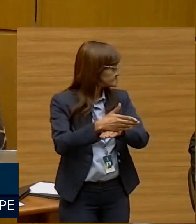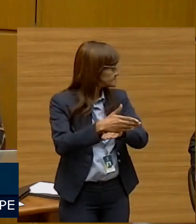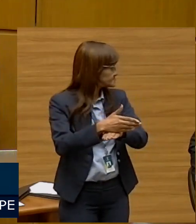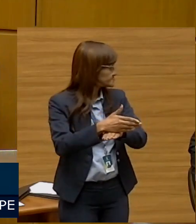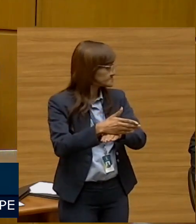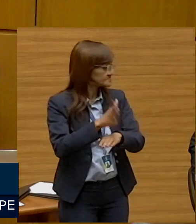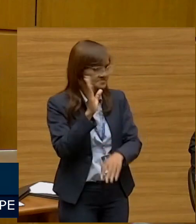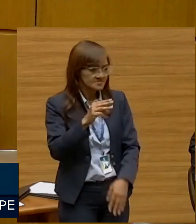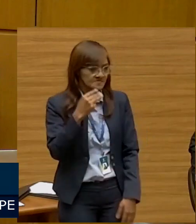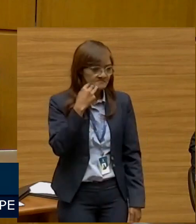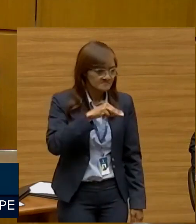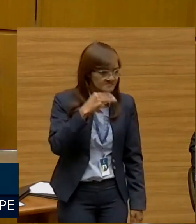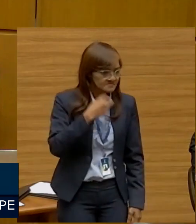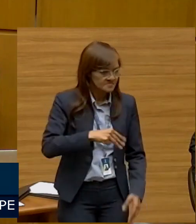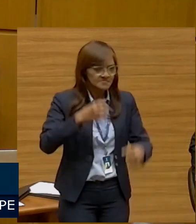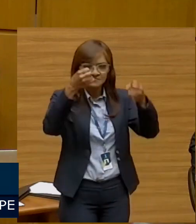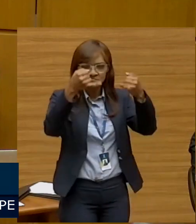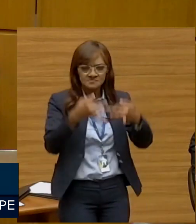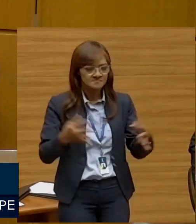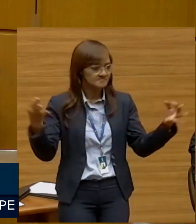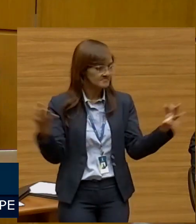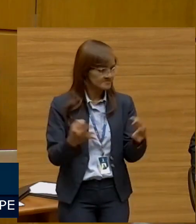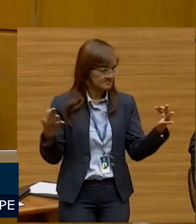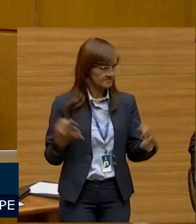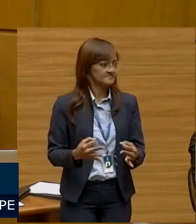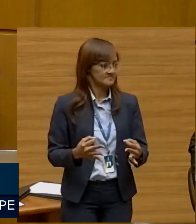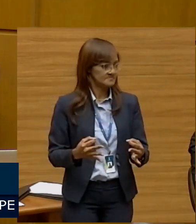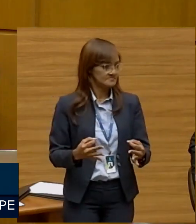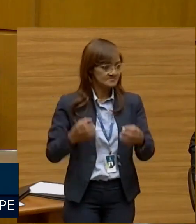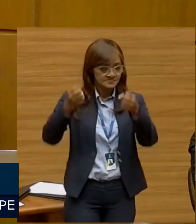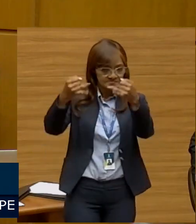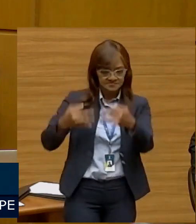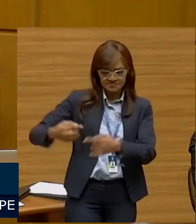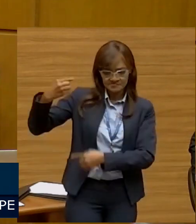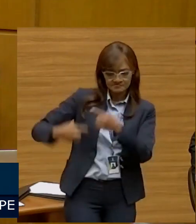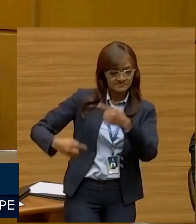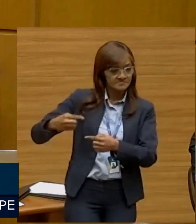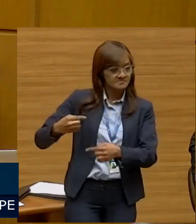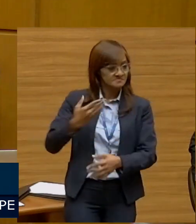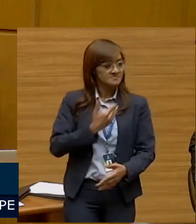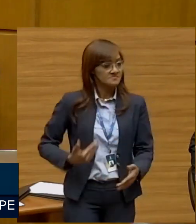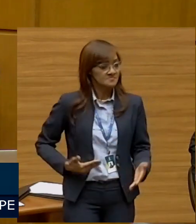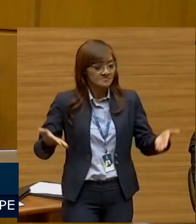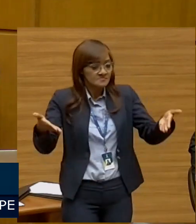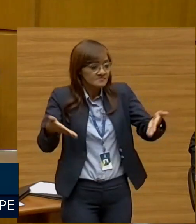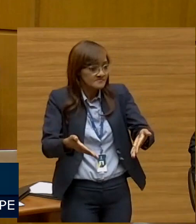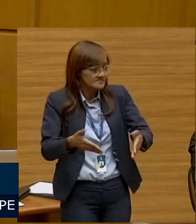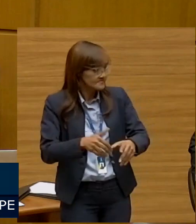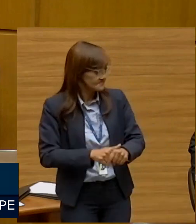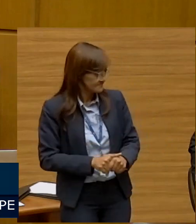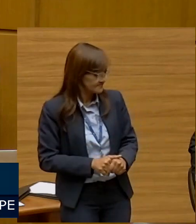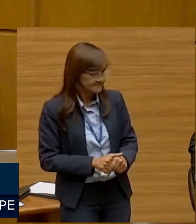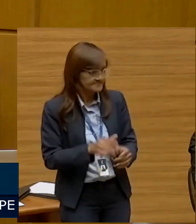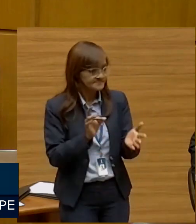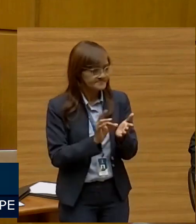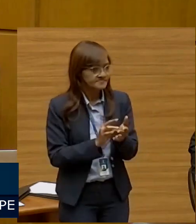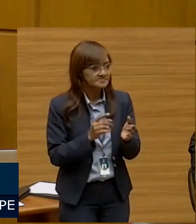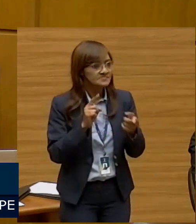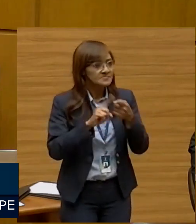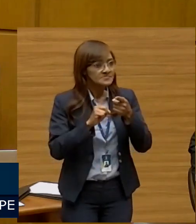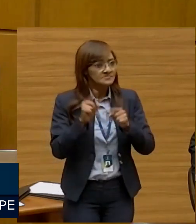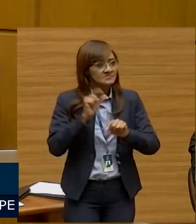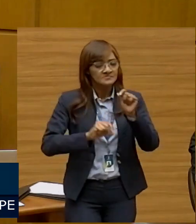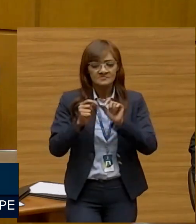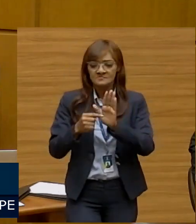que Matheus trouxe muito bem quando ele fala de políticas públicas e como essa acessibilidade a políticas públicas, e aqui eu queria trazer um pouco